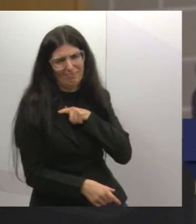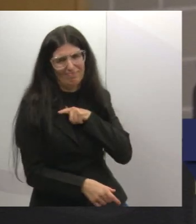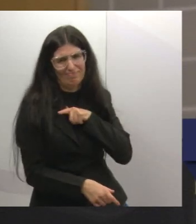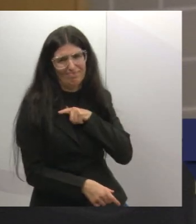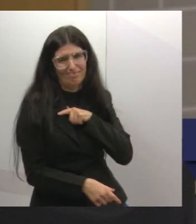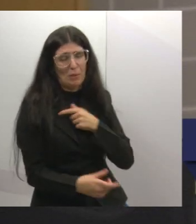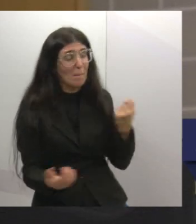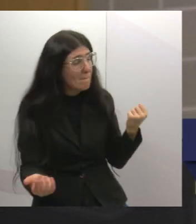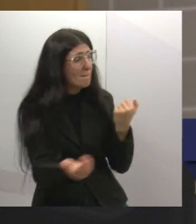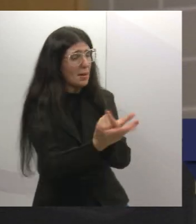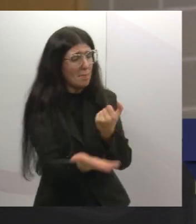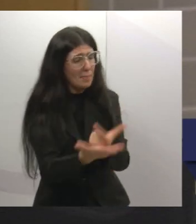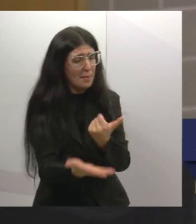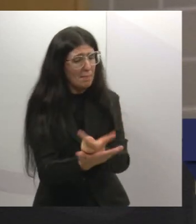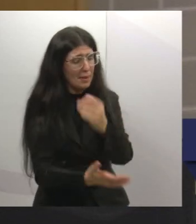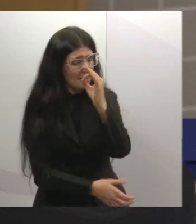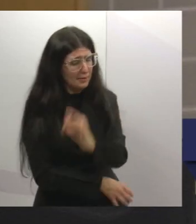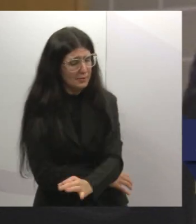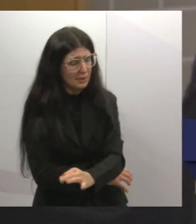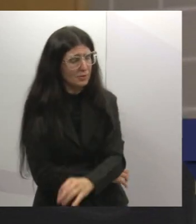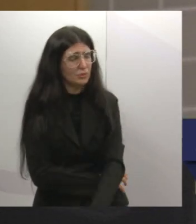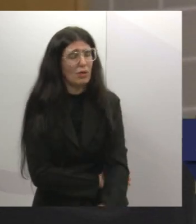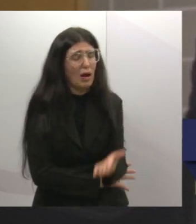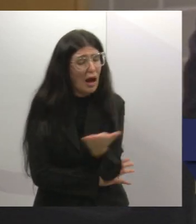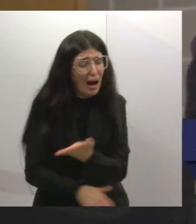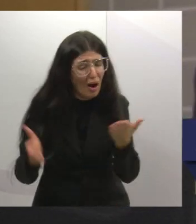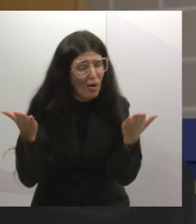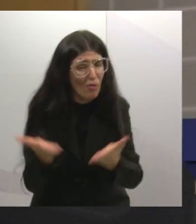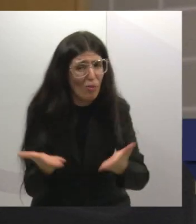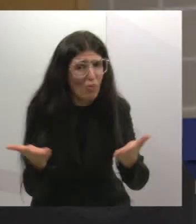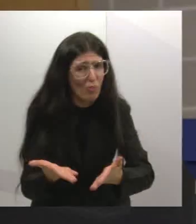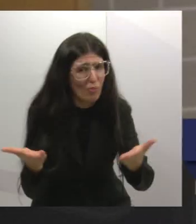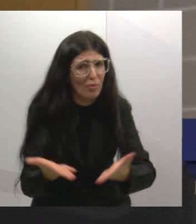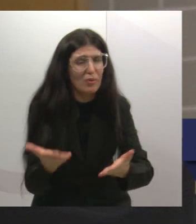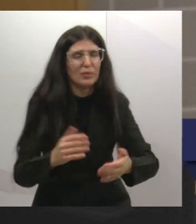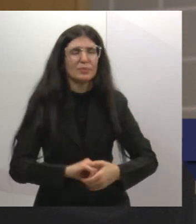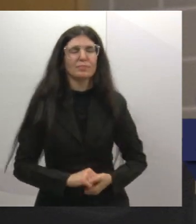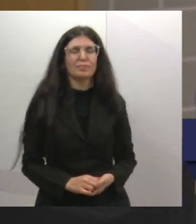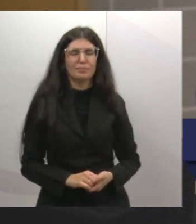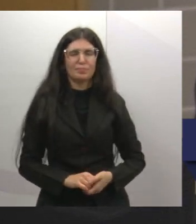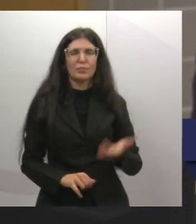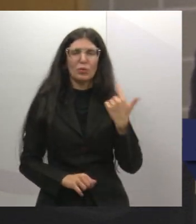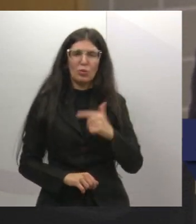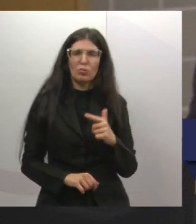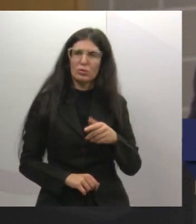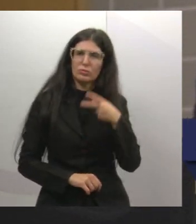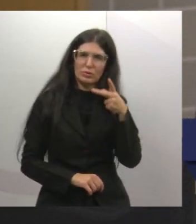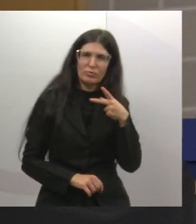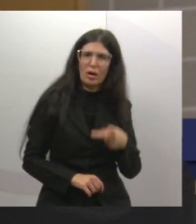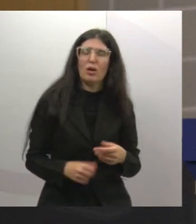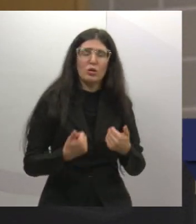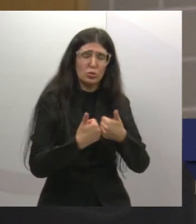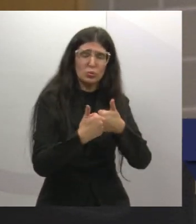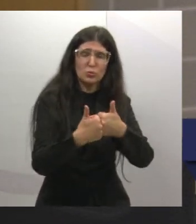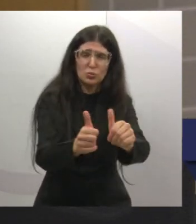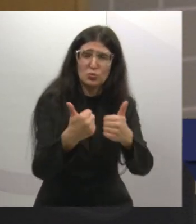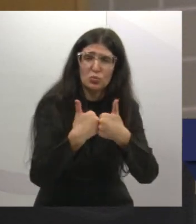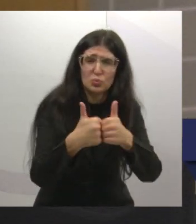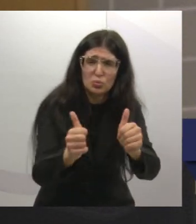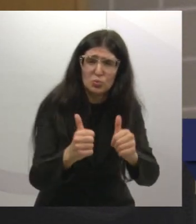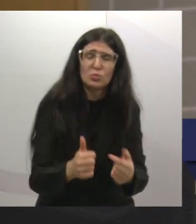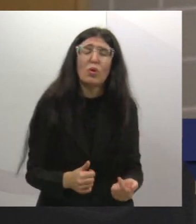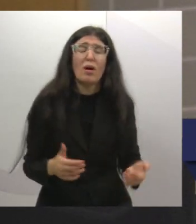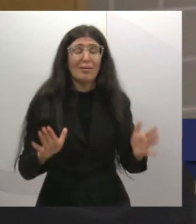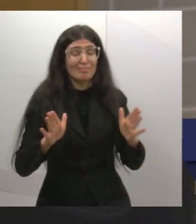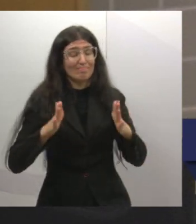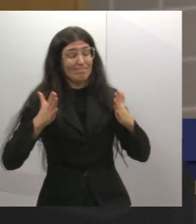Isto. Esse outro ponto que você coloca, por exemplo, na sua fala, Jacareí Transporte Urbano, quando